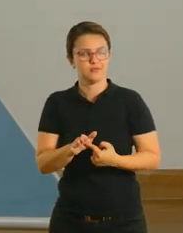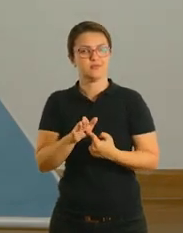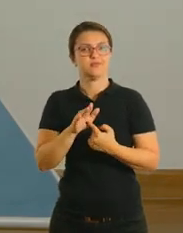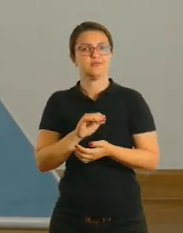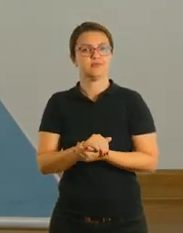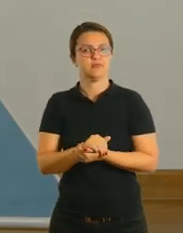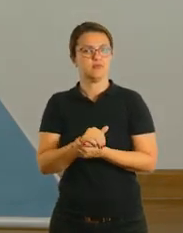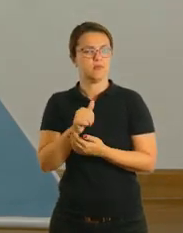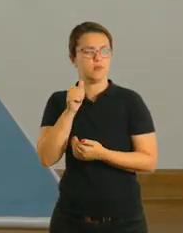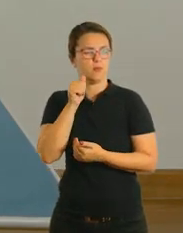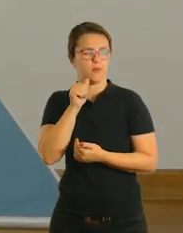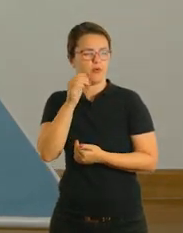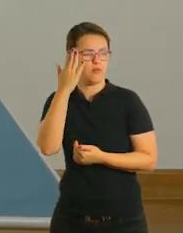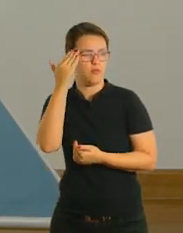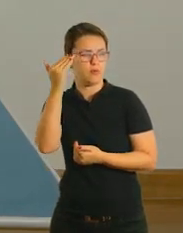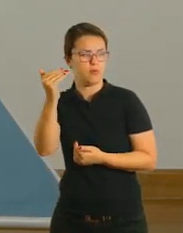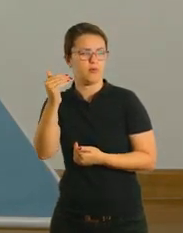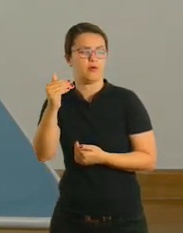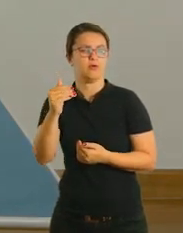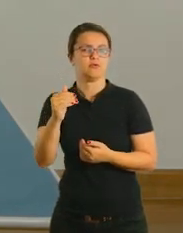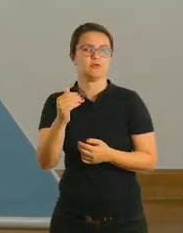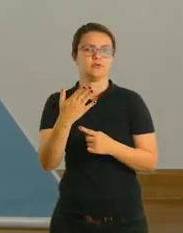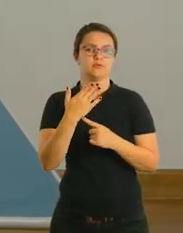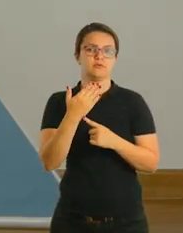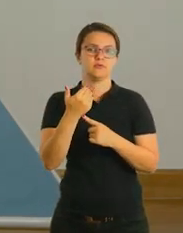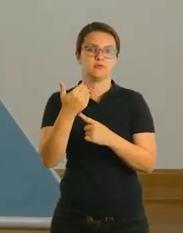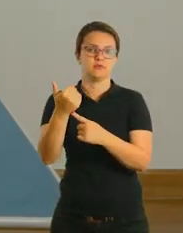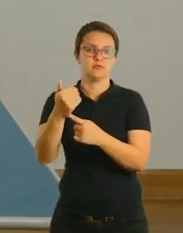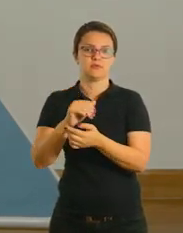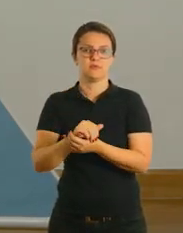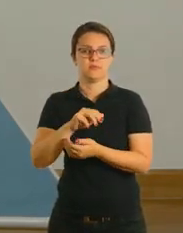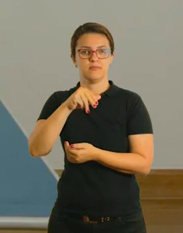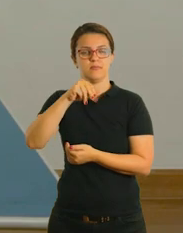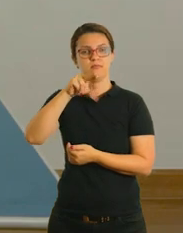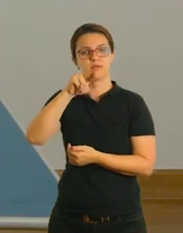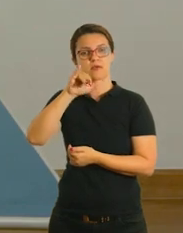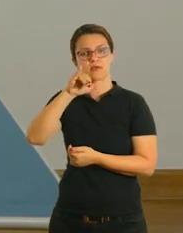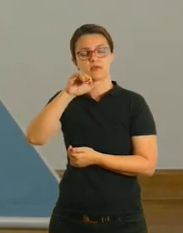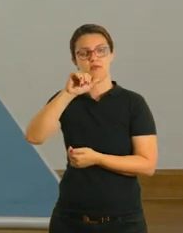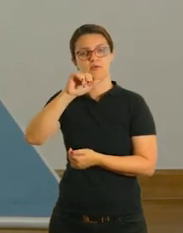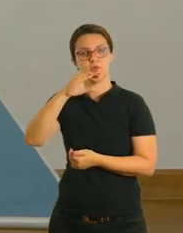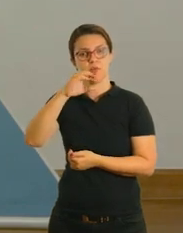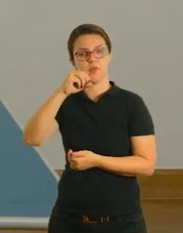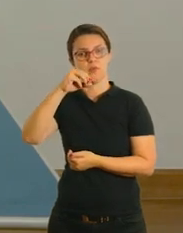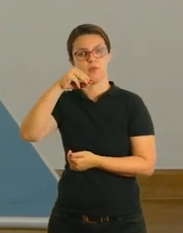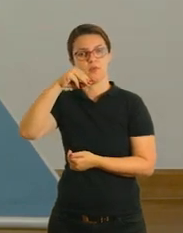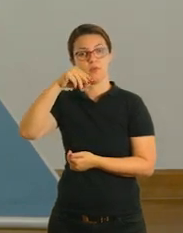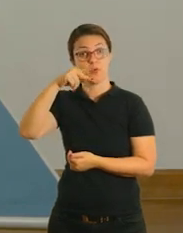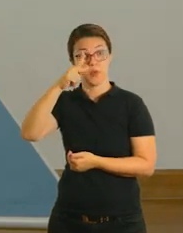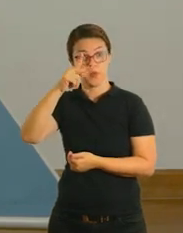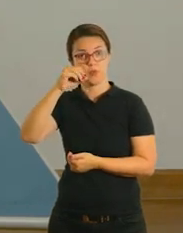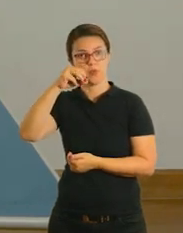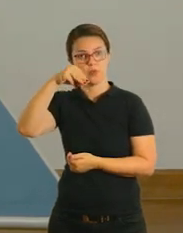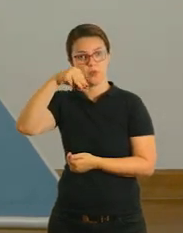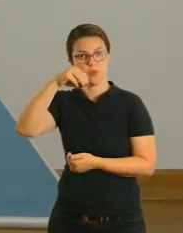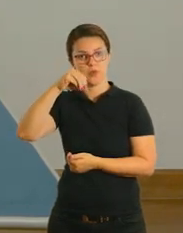que usa a arte mais a tecnologia, a Mariko Mori, que nasceu em Tóquio